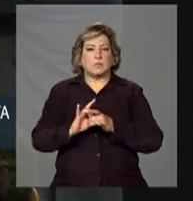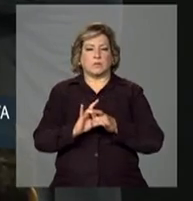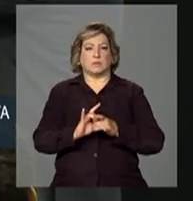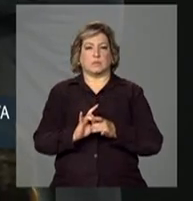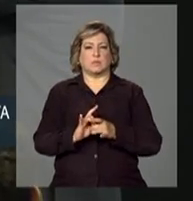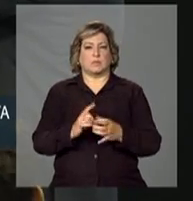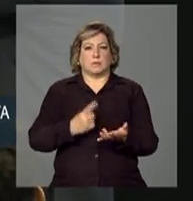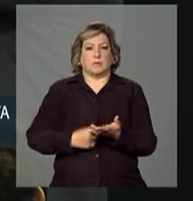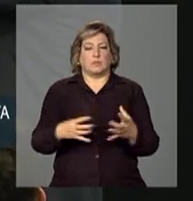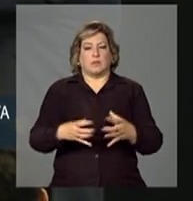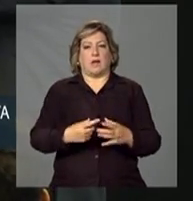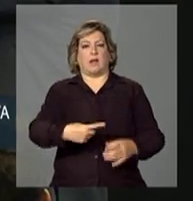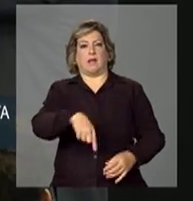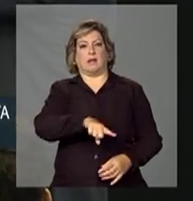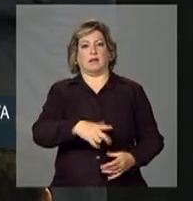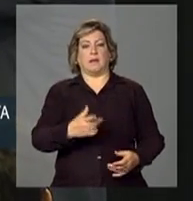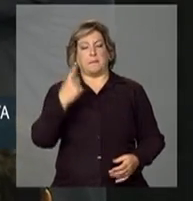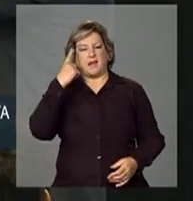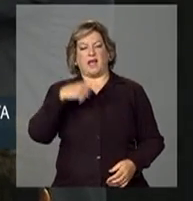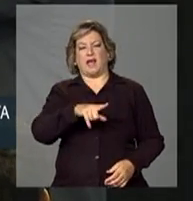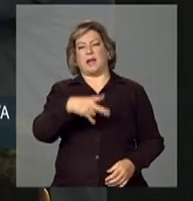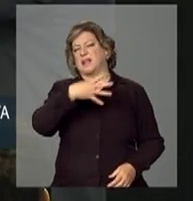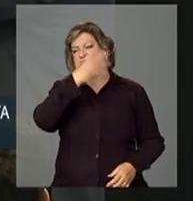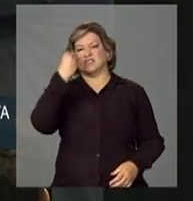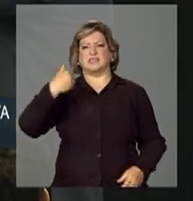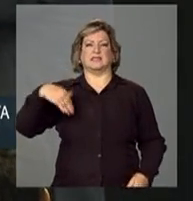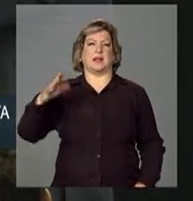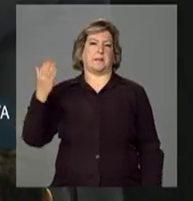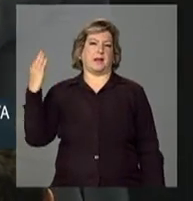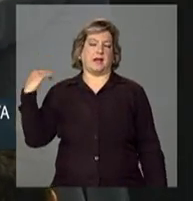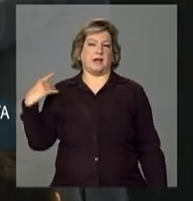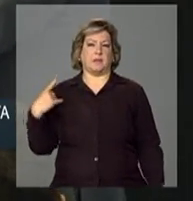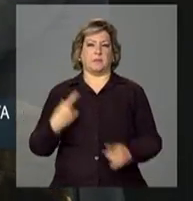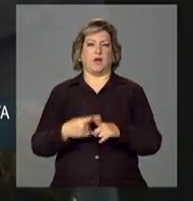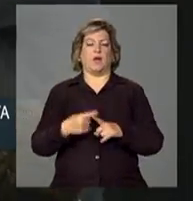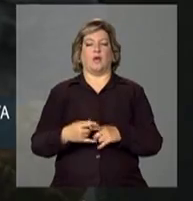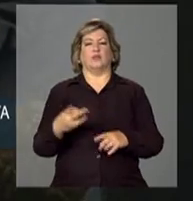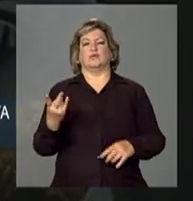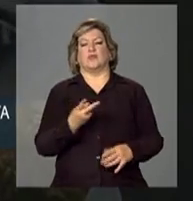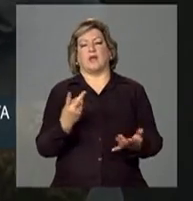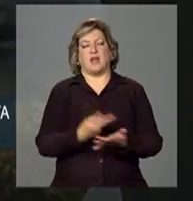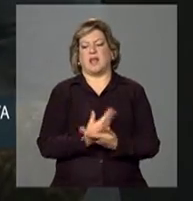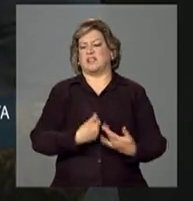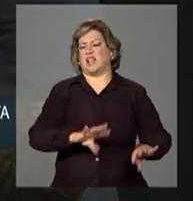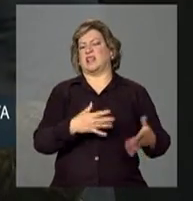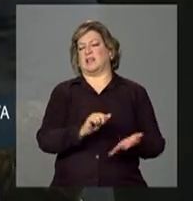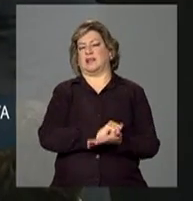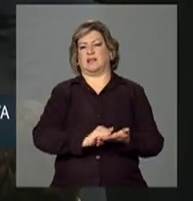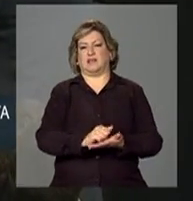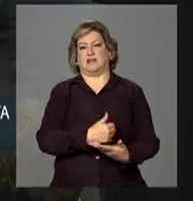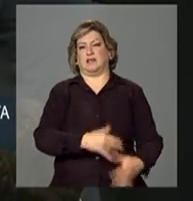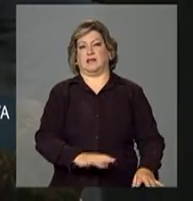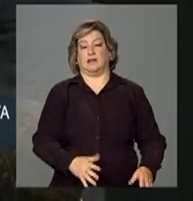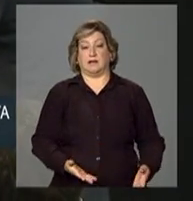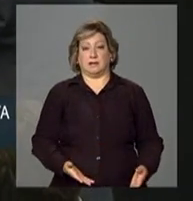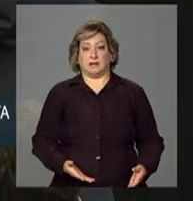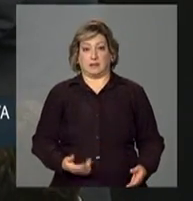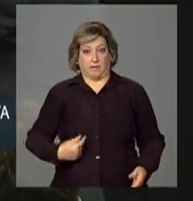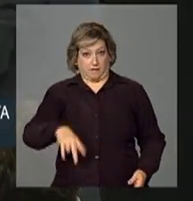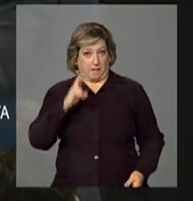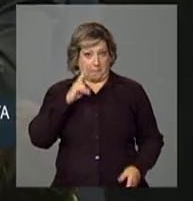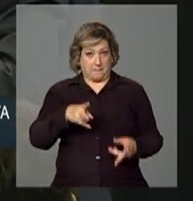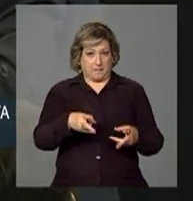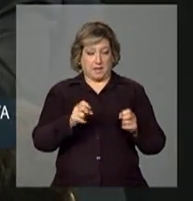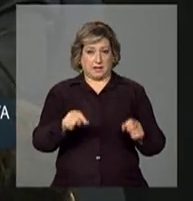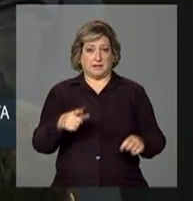no máximo, é vamos esquecer esse passado, porque os dois lados erraram, mas deixa para lá. Quer dizer, vocês percebem